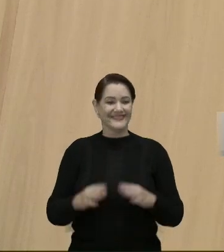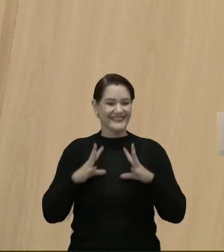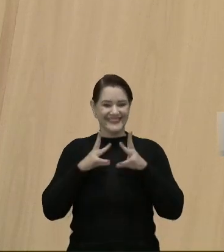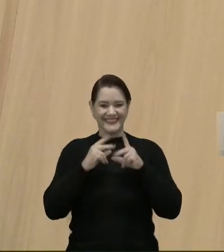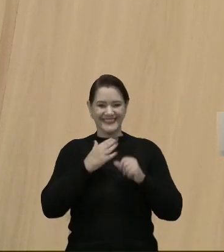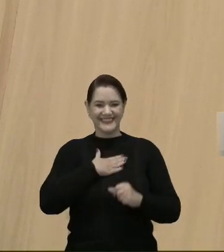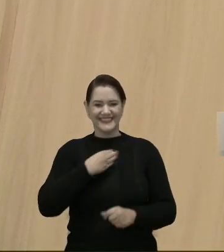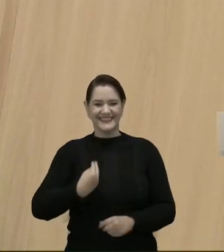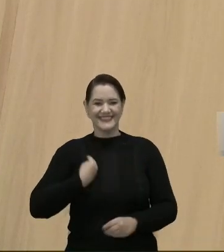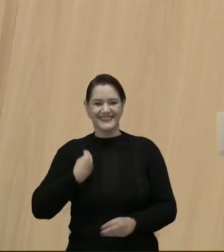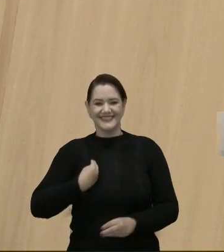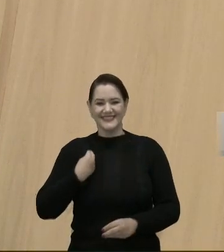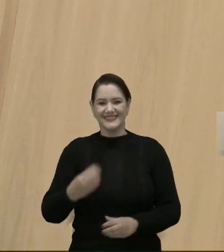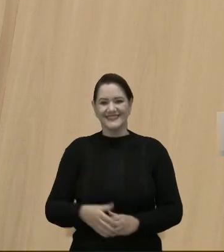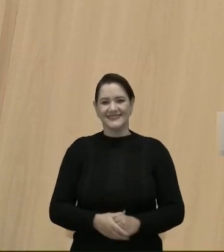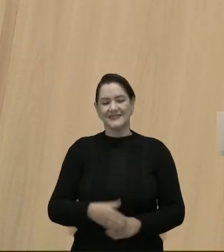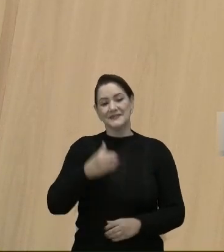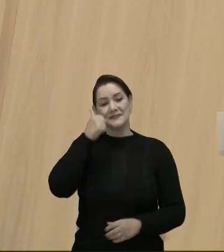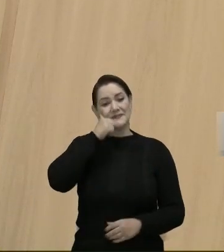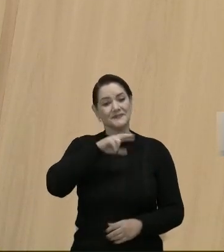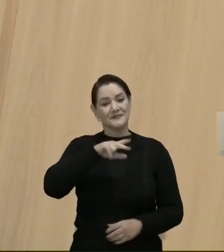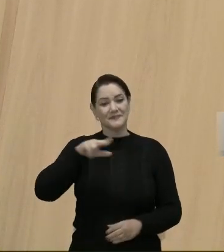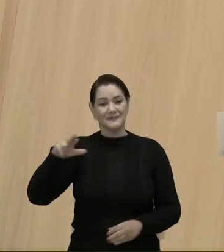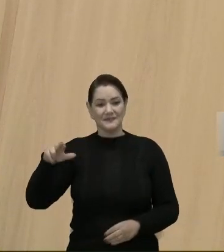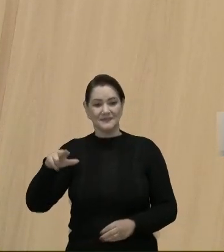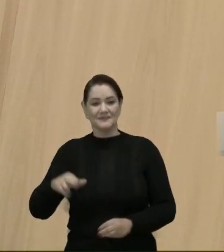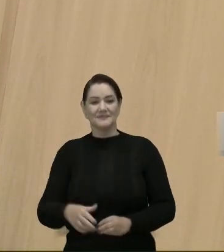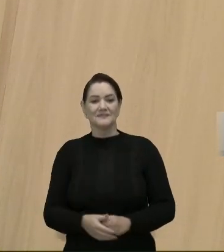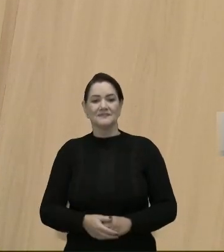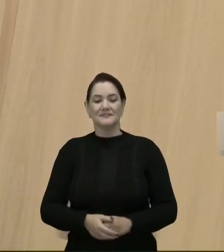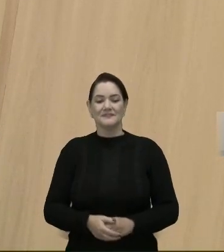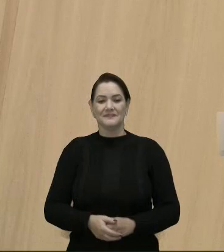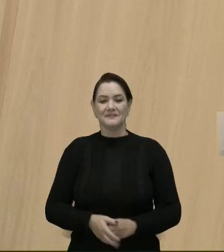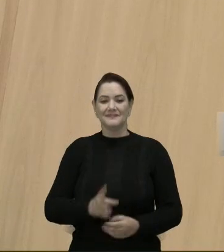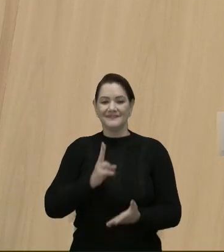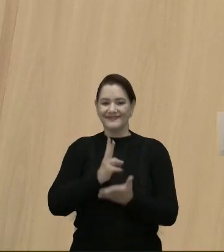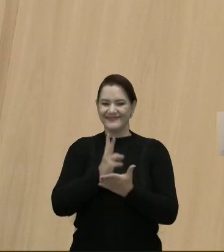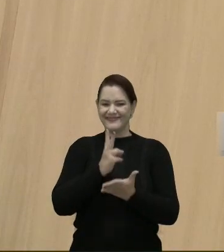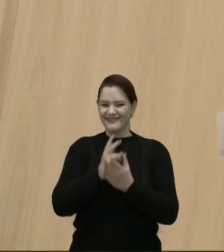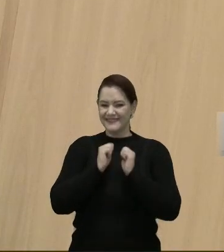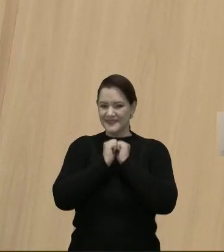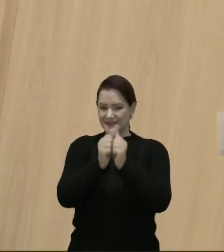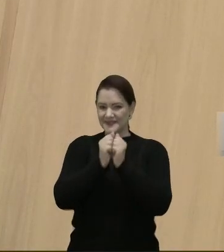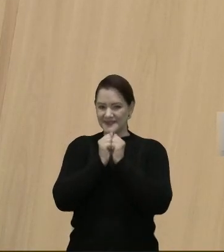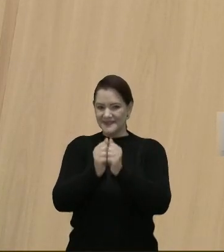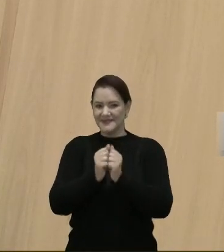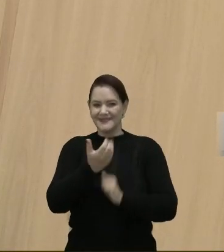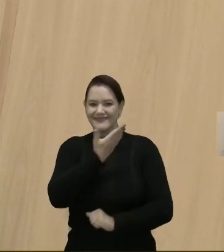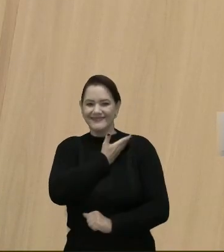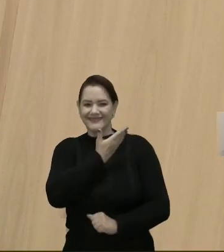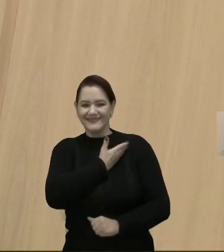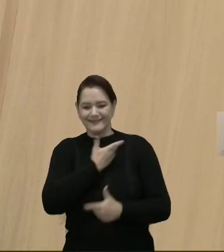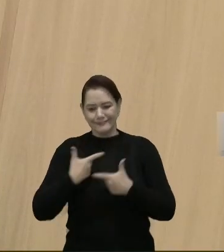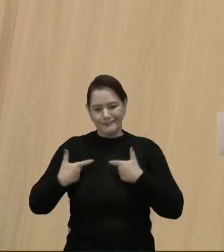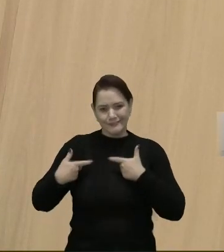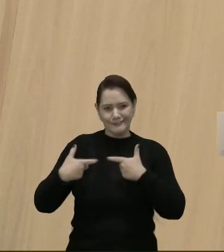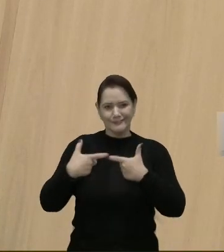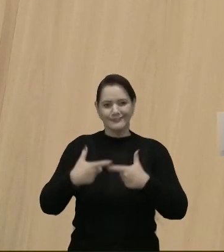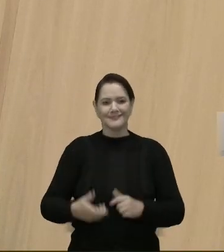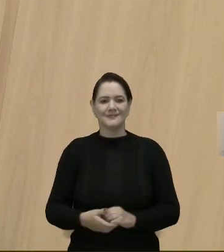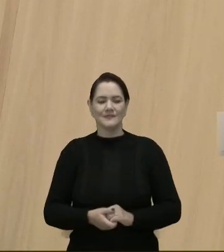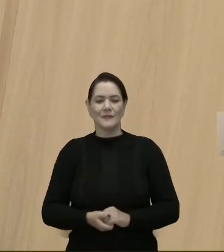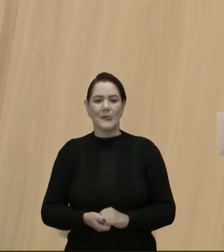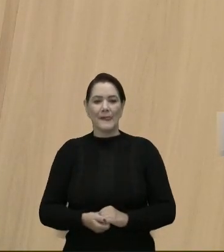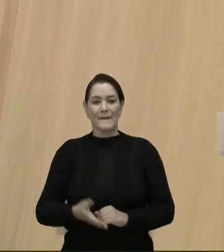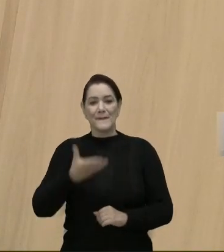para mim, a minha irmã, minha companheira, guerreira, eu acho que o